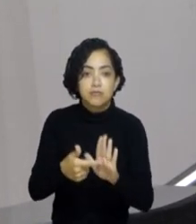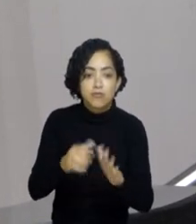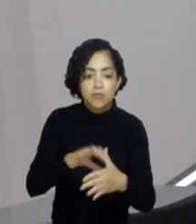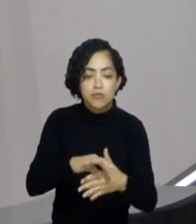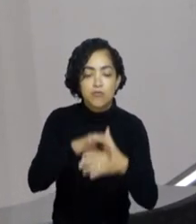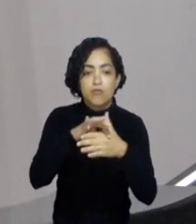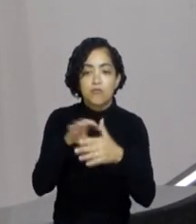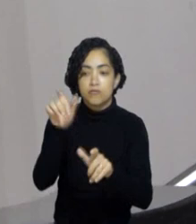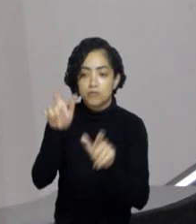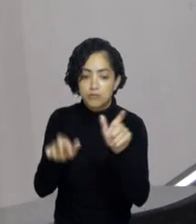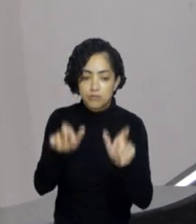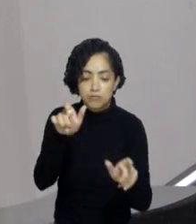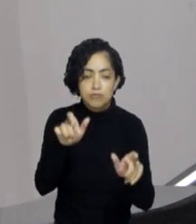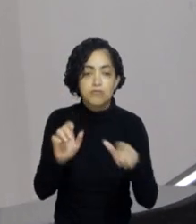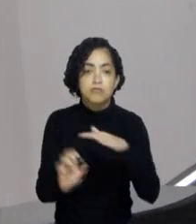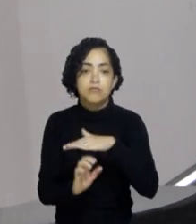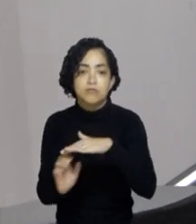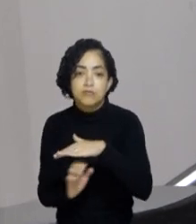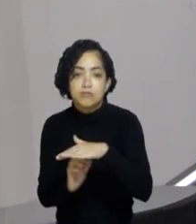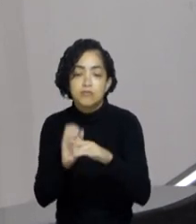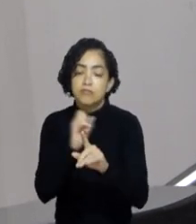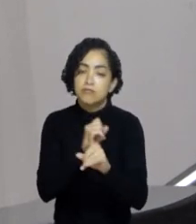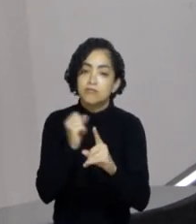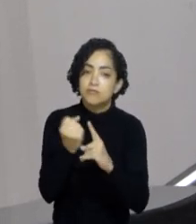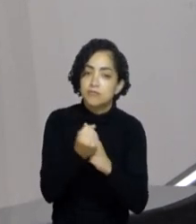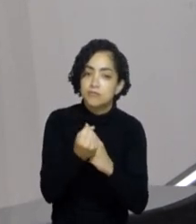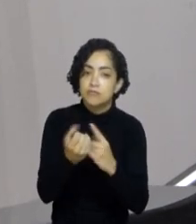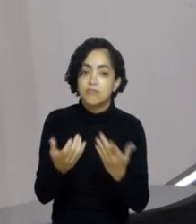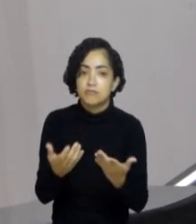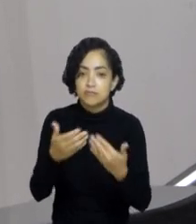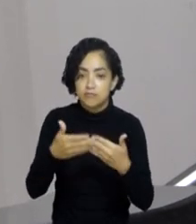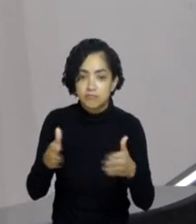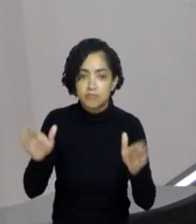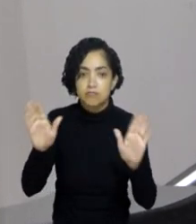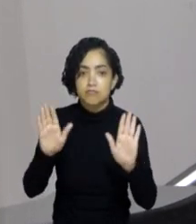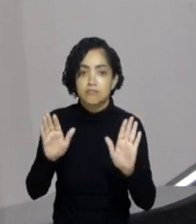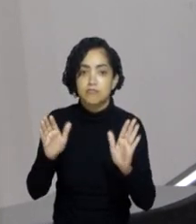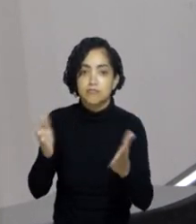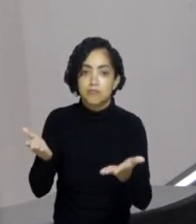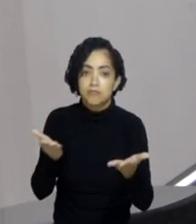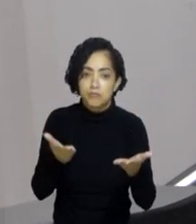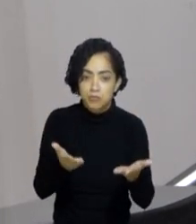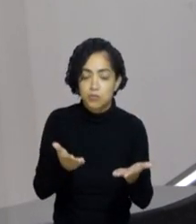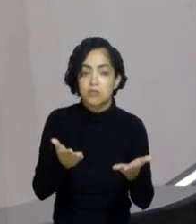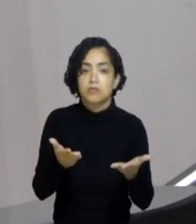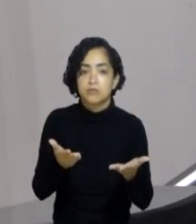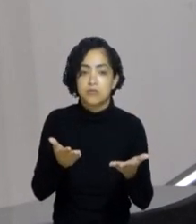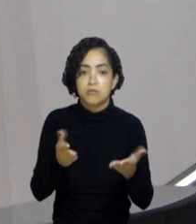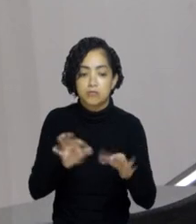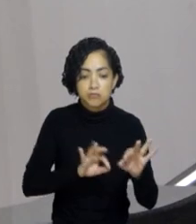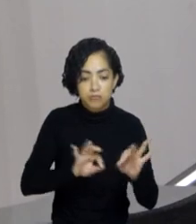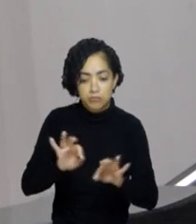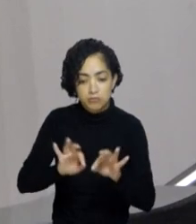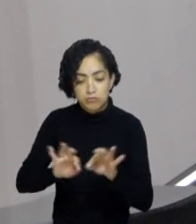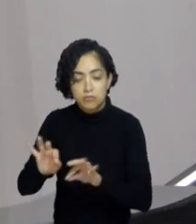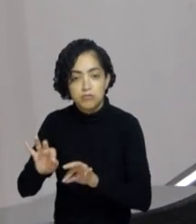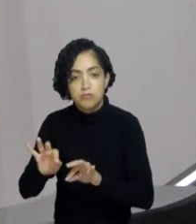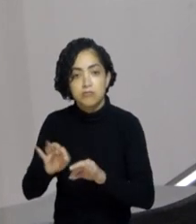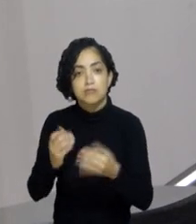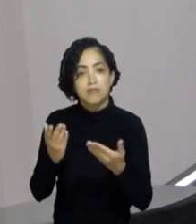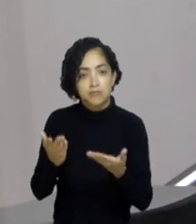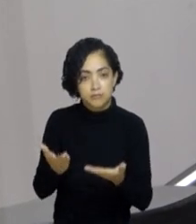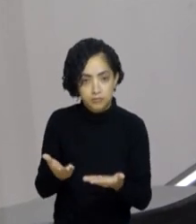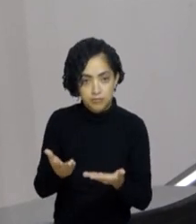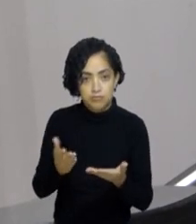políticas, empresariais e sociais, sempre abertos ao chamamento da sociedade civil organizada, assim como faz